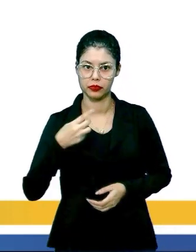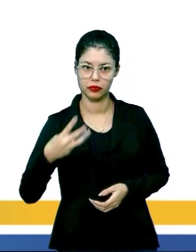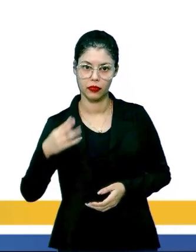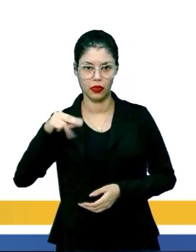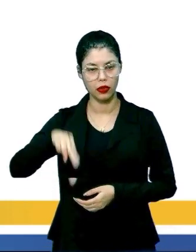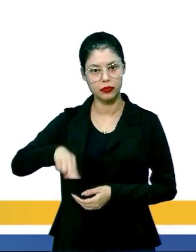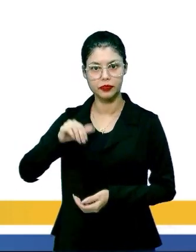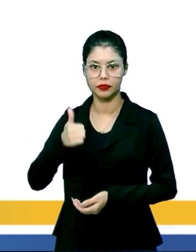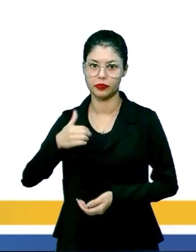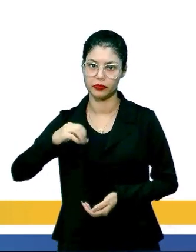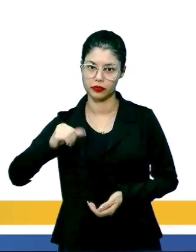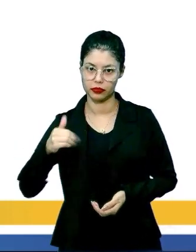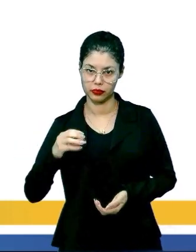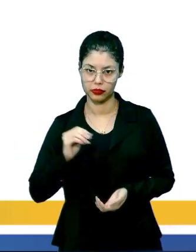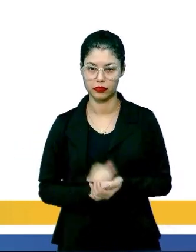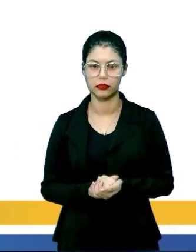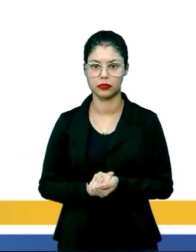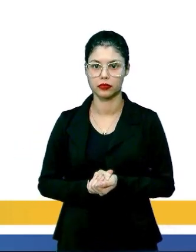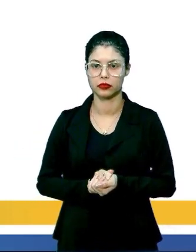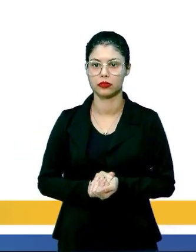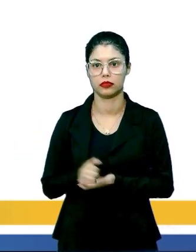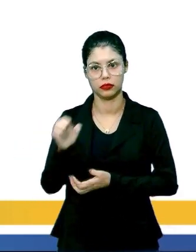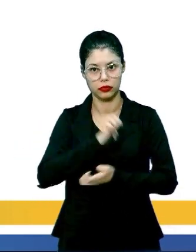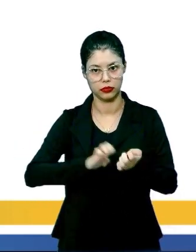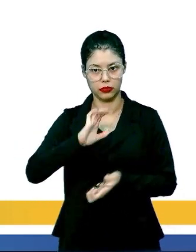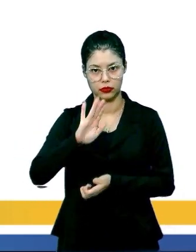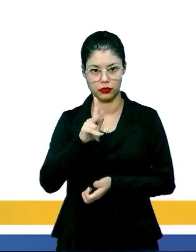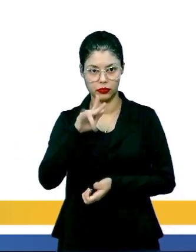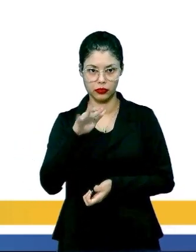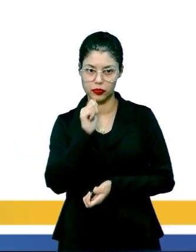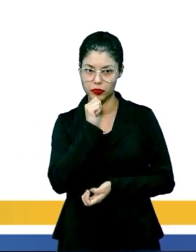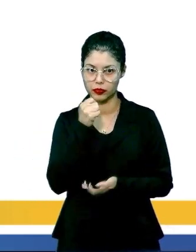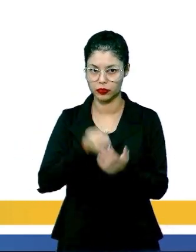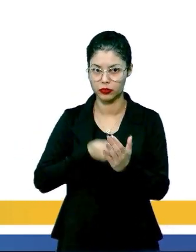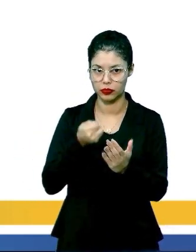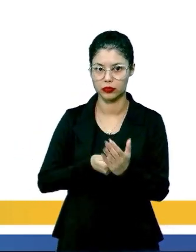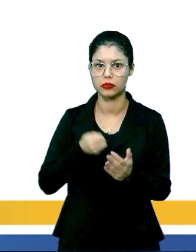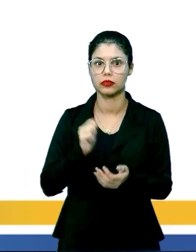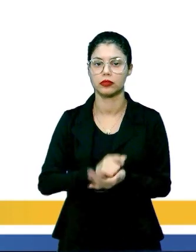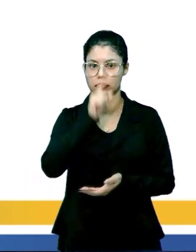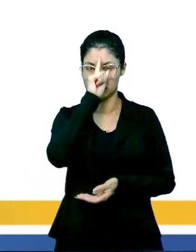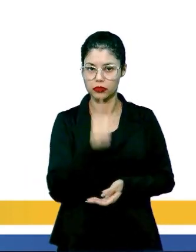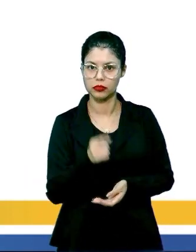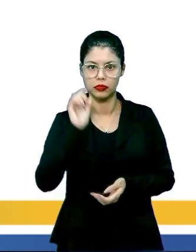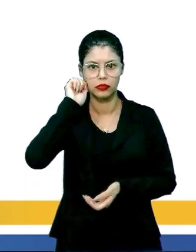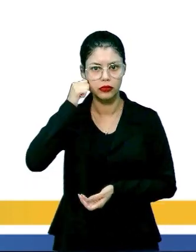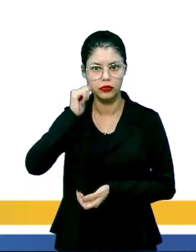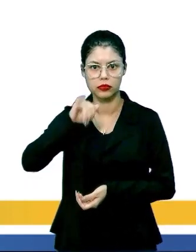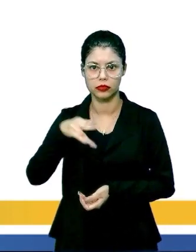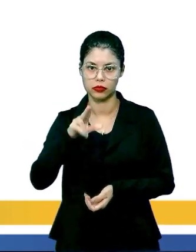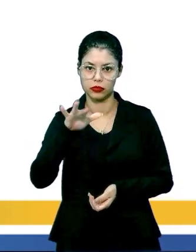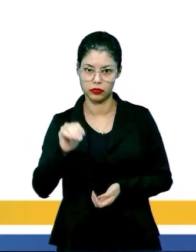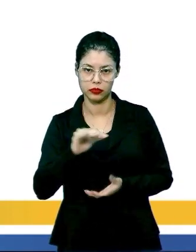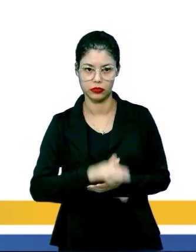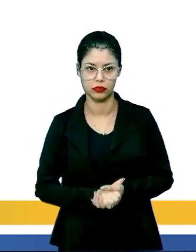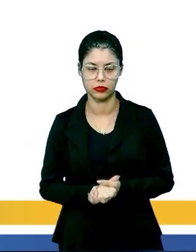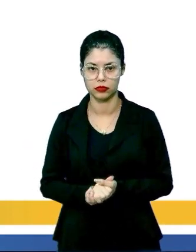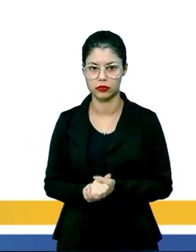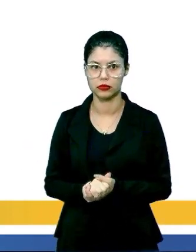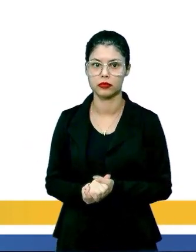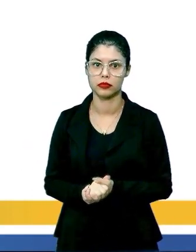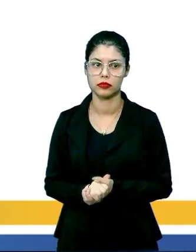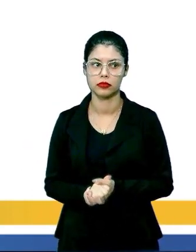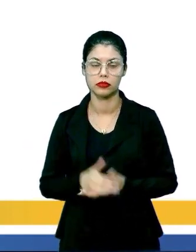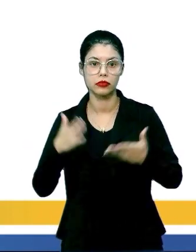de novembro de 1910. Né, a revolta da Chibata ela é comandada por um marinheiro negro chamado João